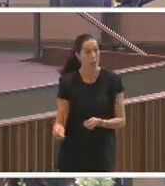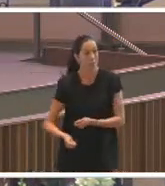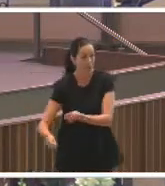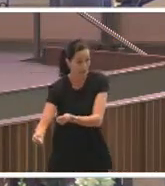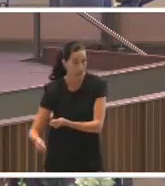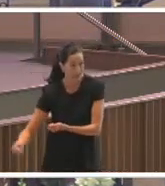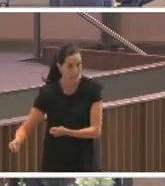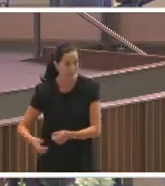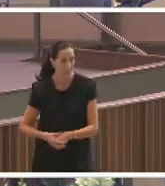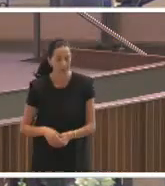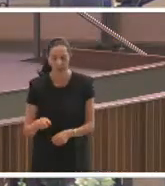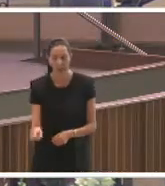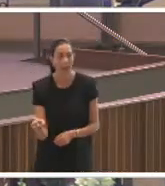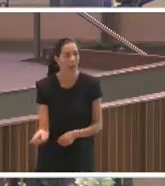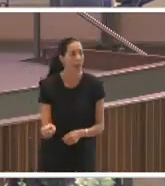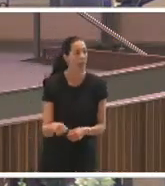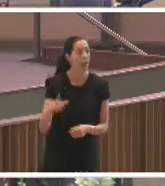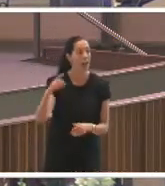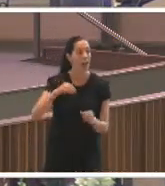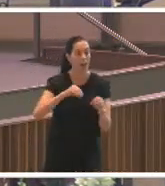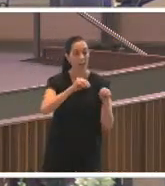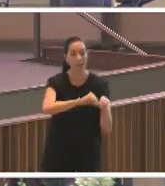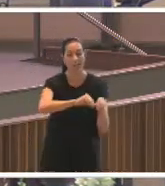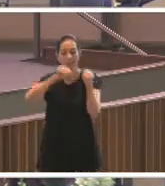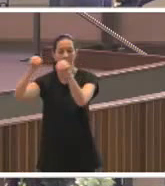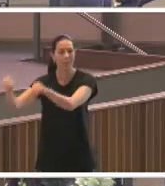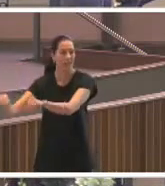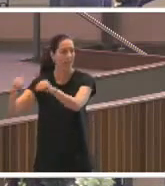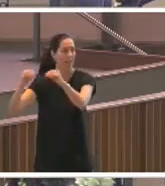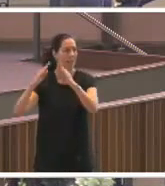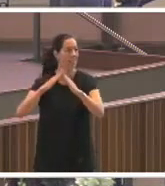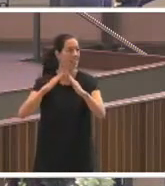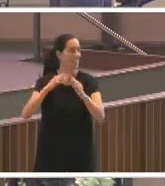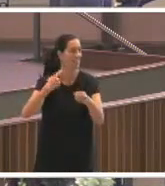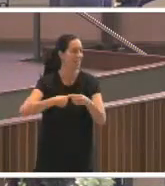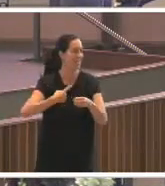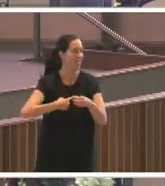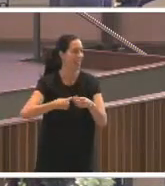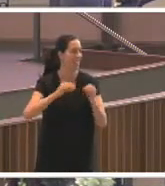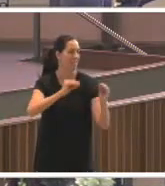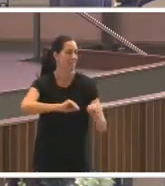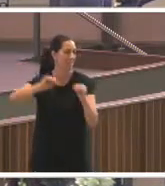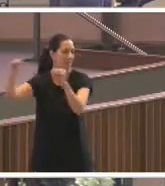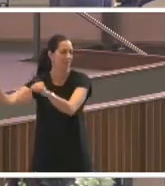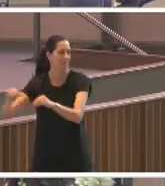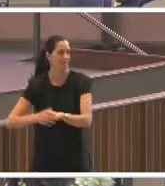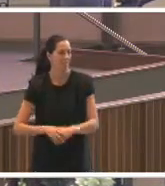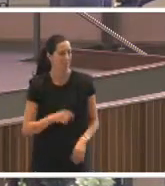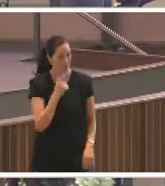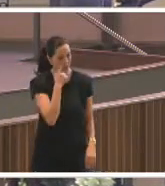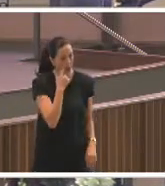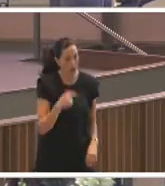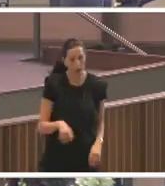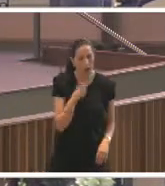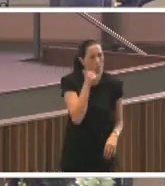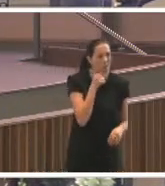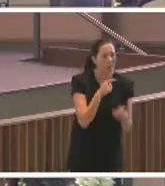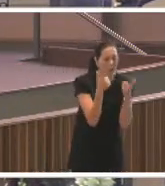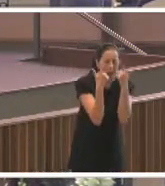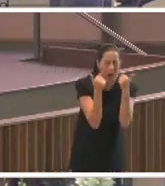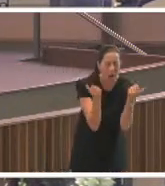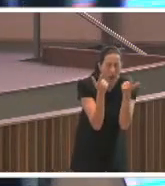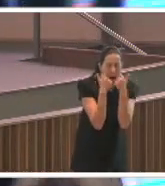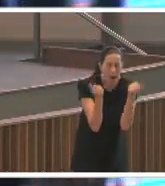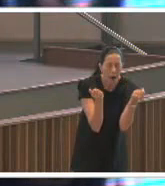assim: pastor, minha empregada vai embora, e chorava. E eu achei tão absurdo, né? Ué, qual o